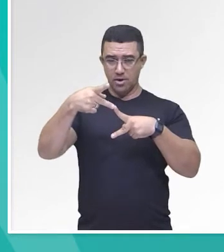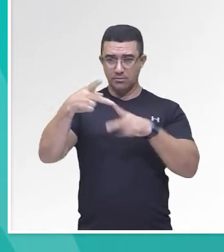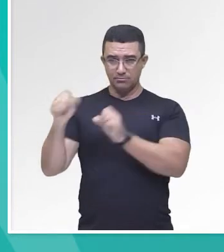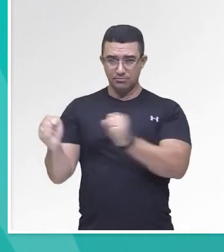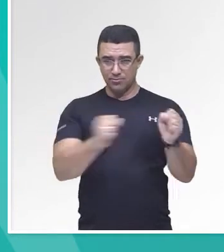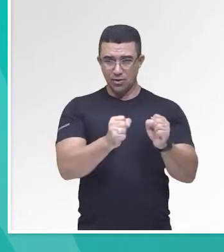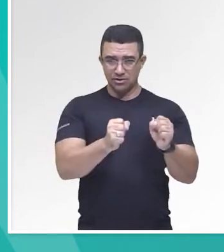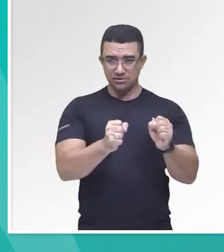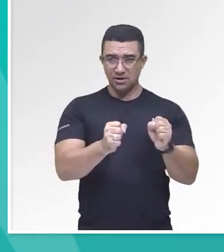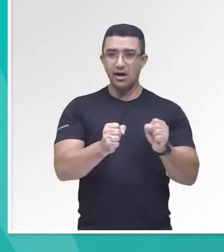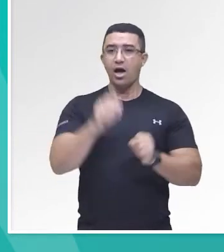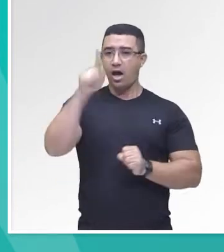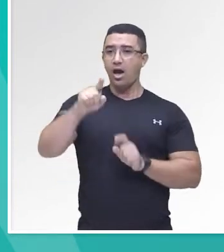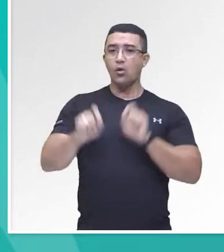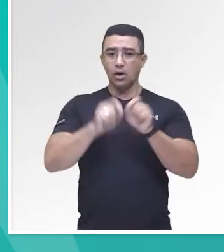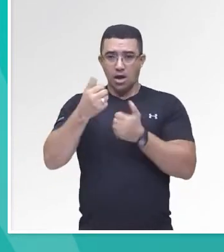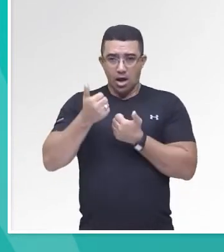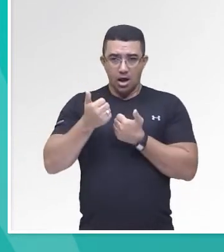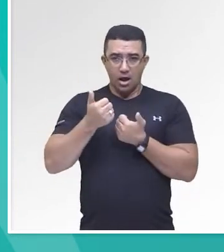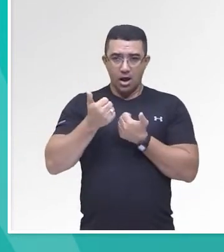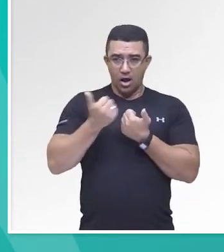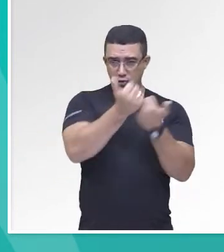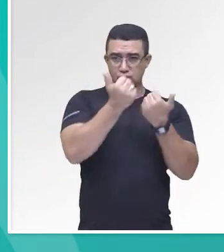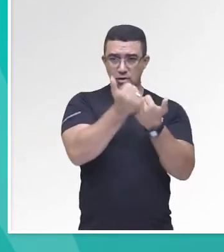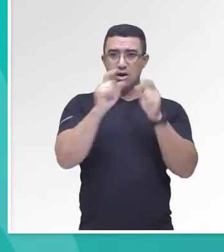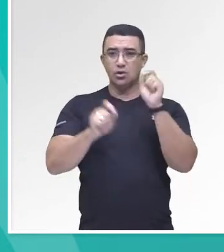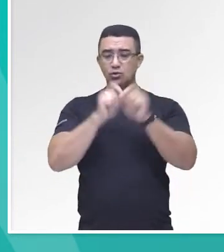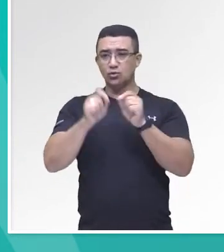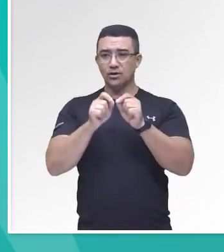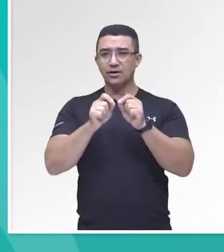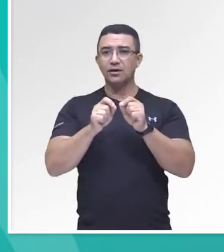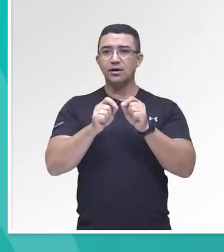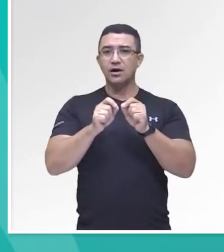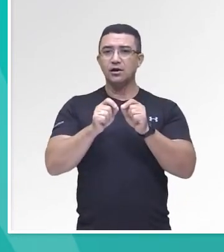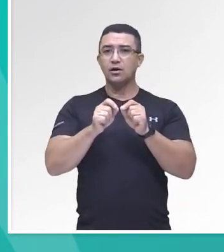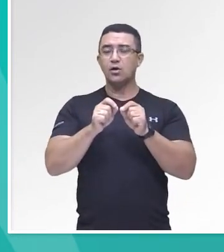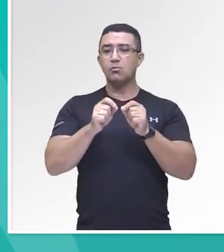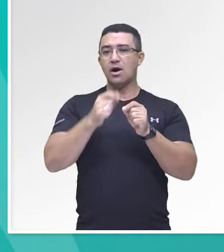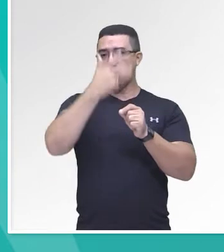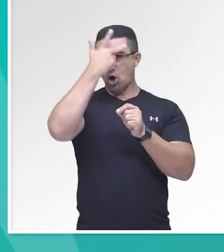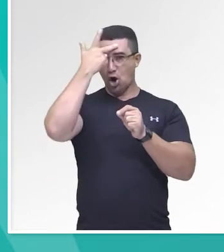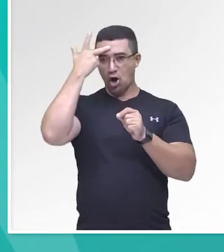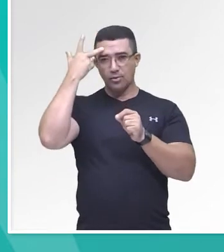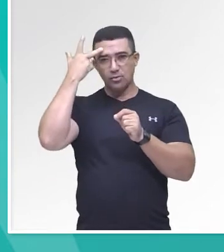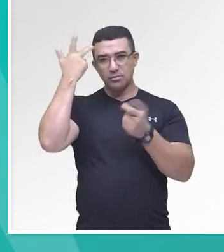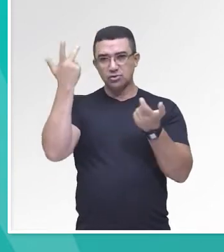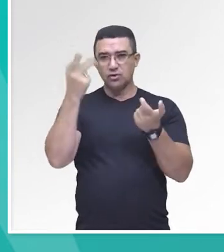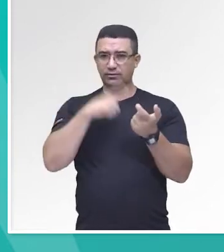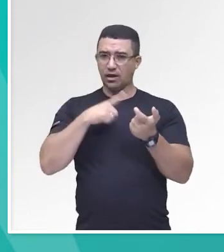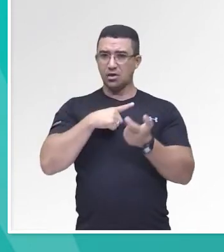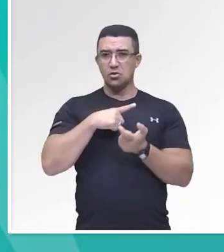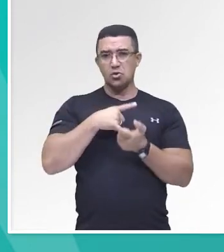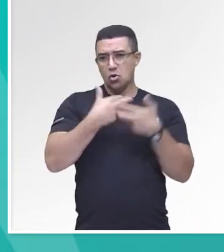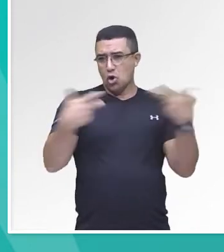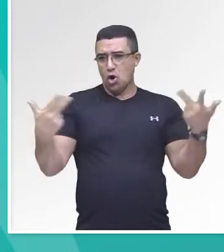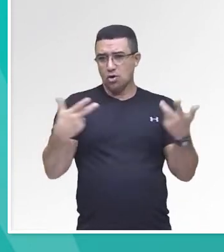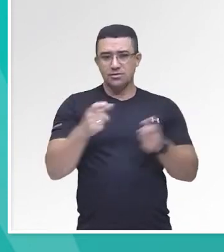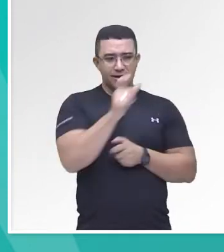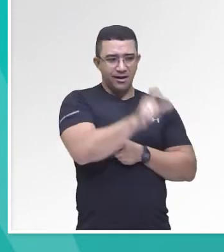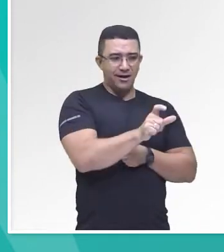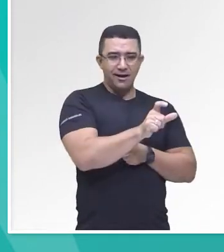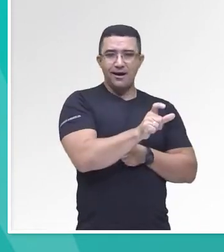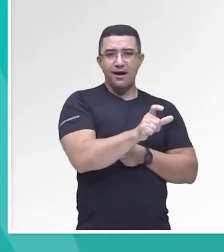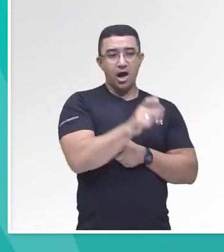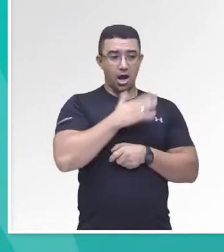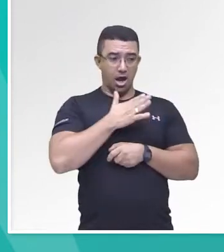servem para auxiliar na expressão da posse, né? Quando algo pertence a alguém, quando uma pessoa diz respeito a alguém,